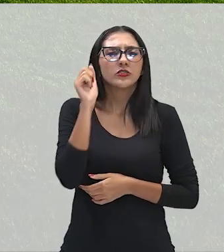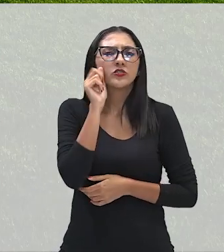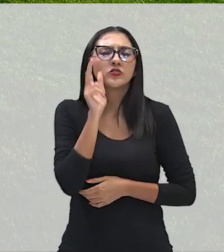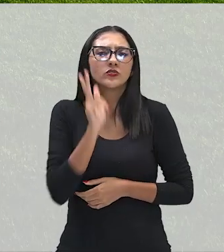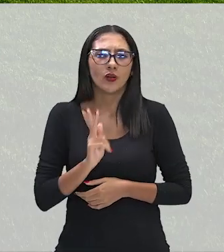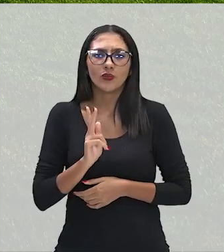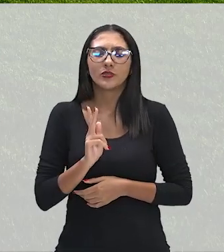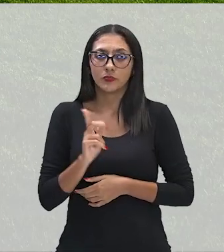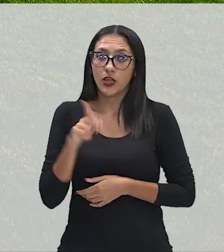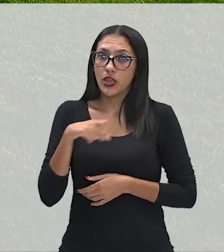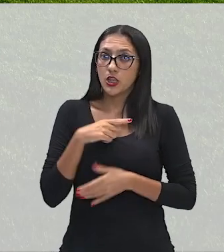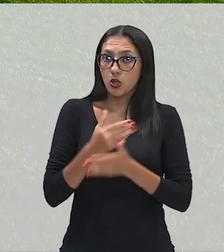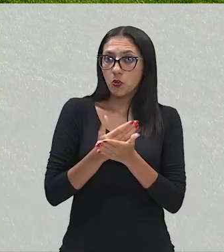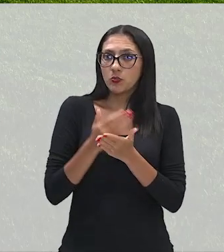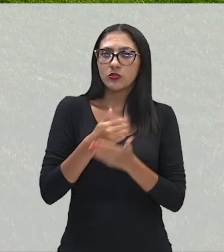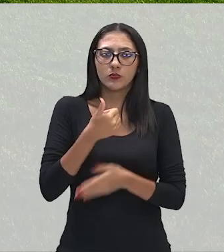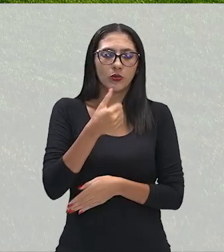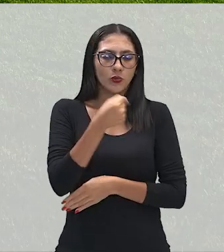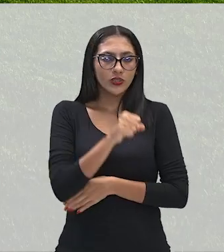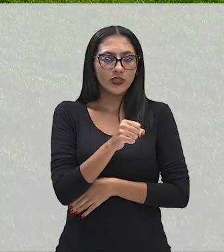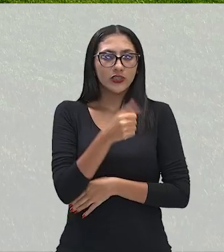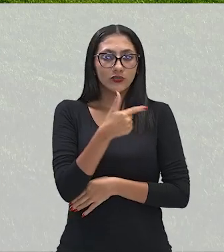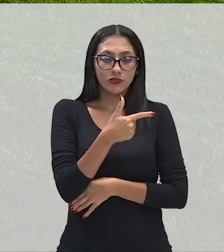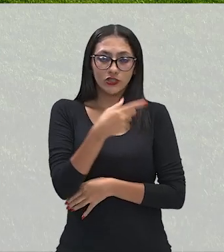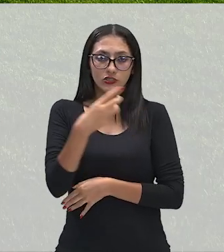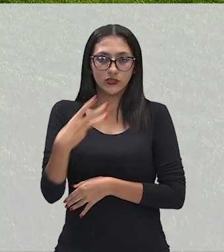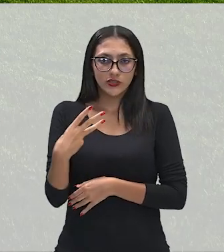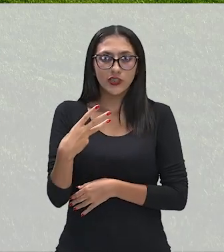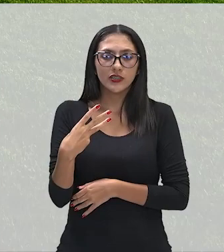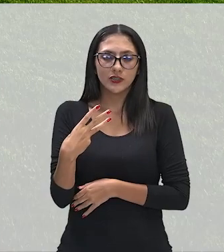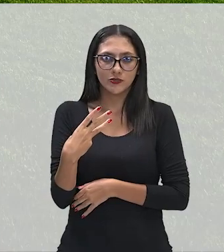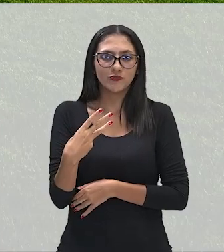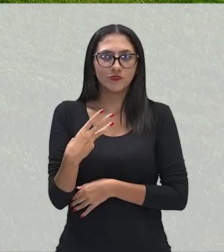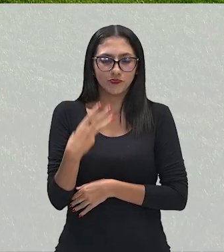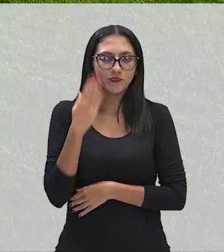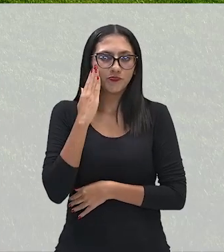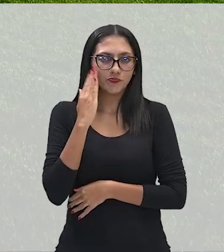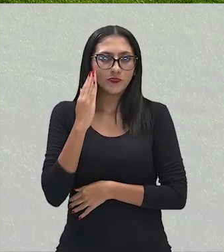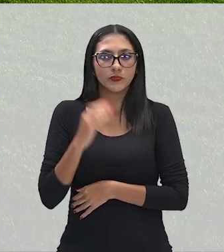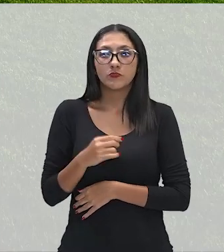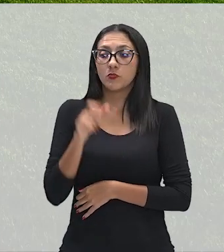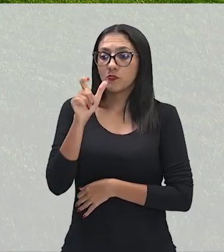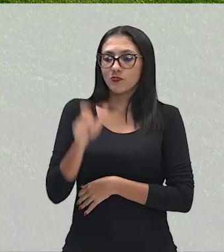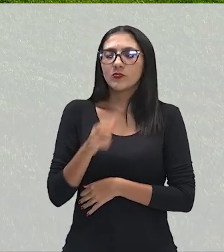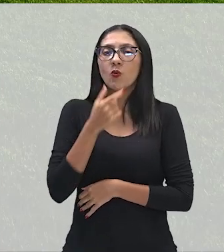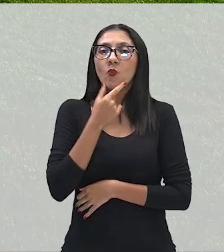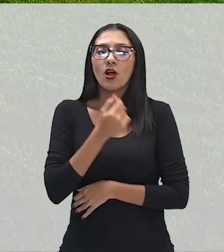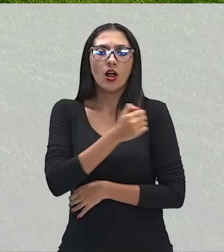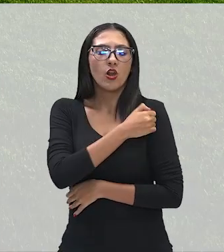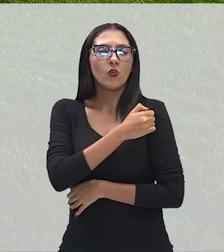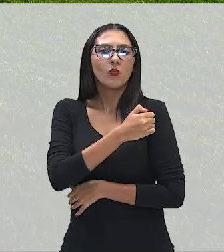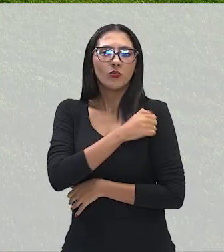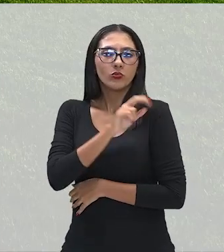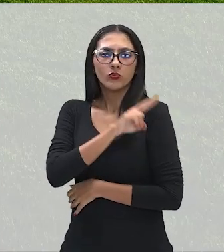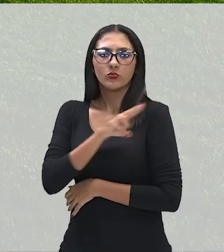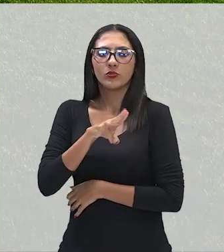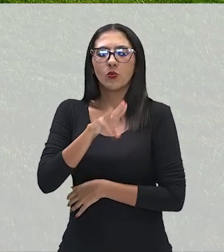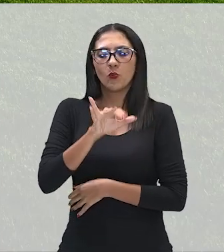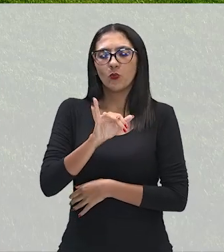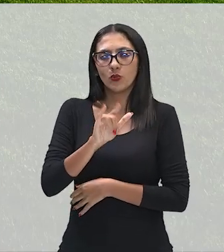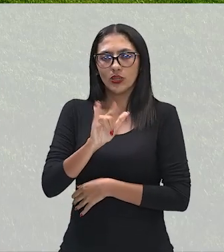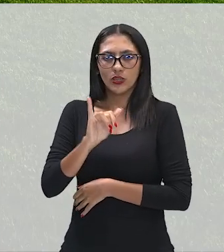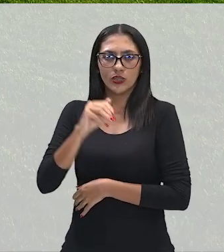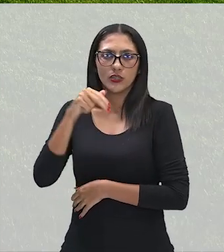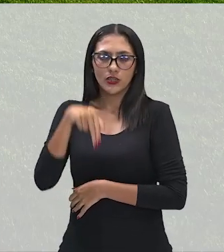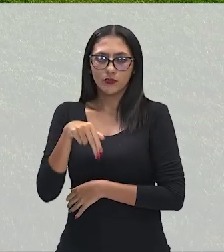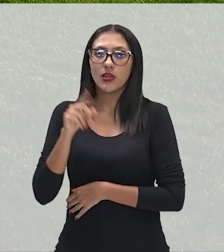em 1823, quando o estudante William Webb, ele correu até